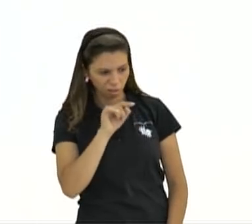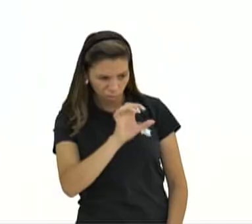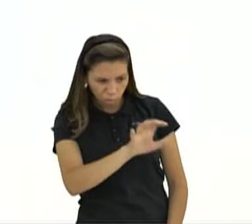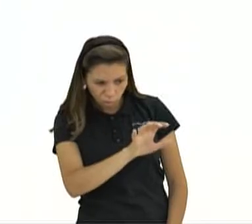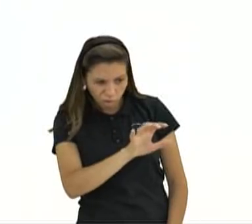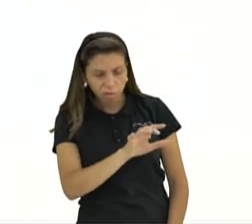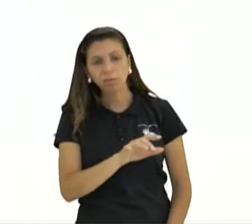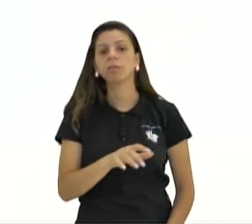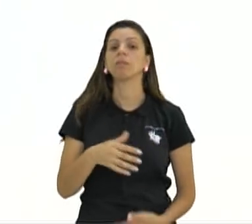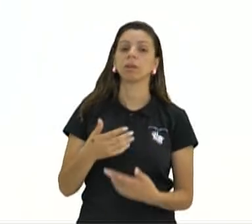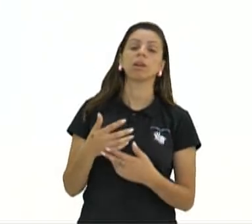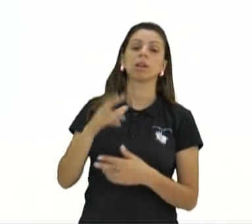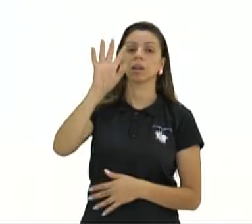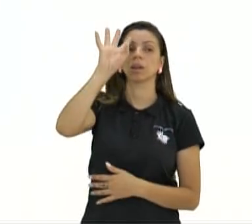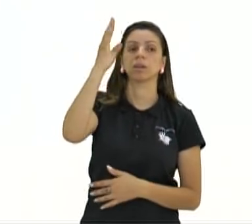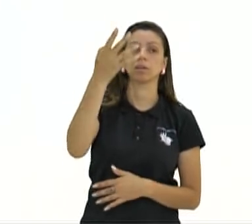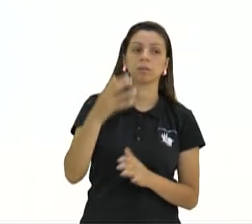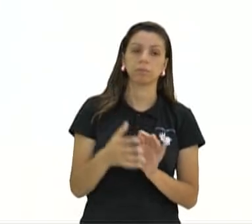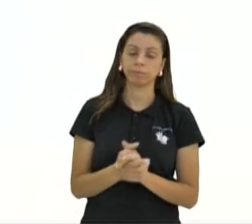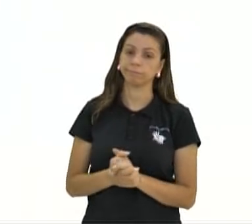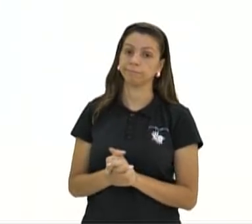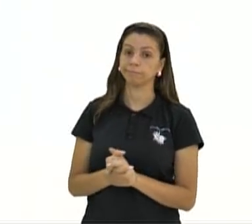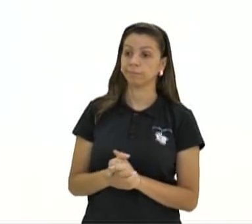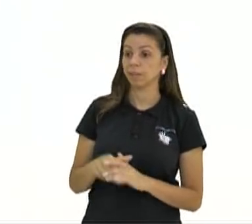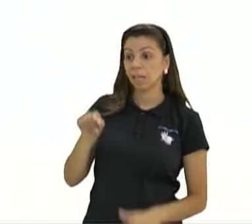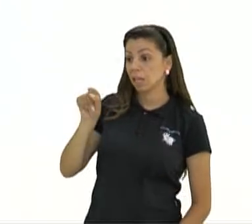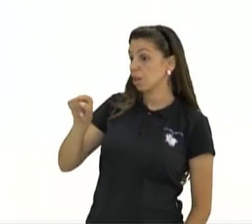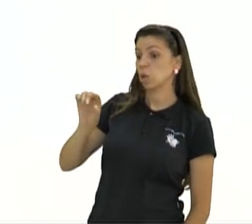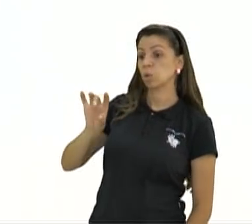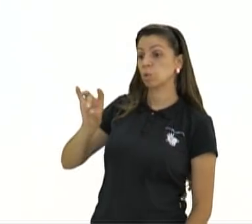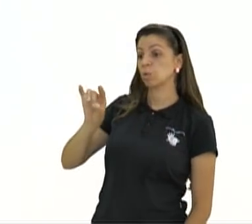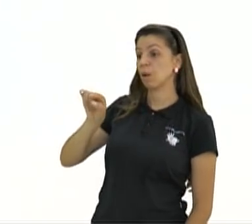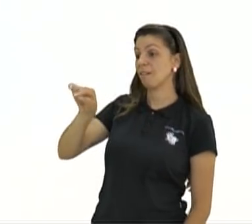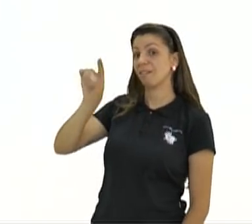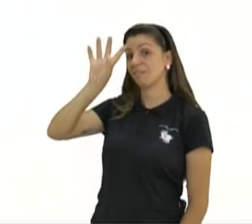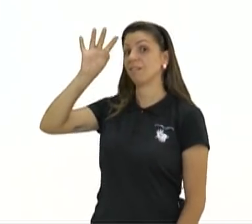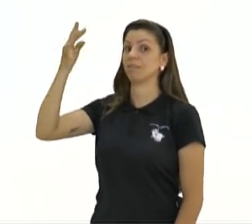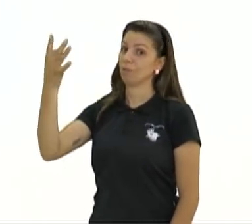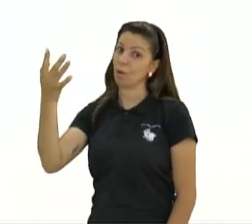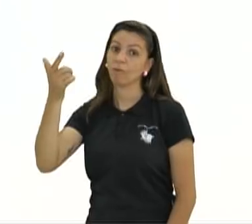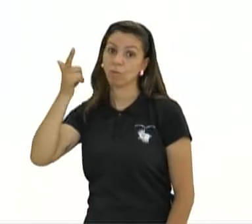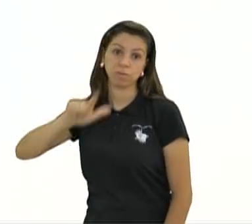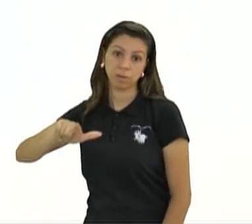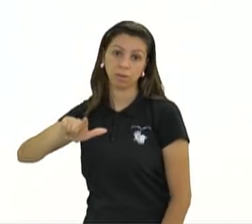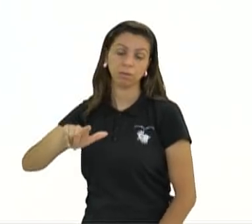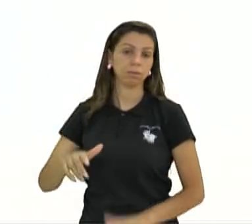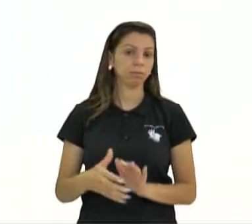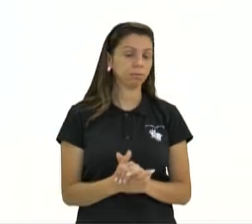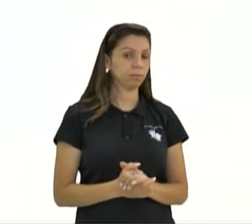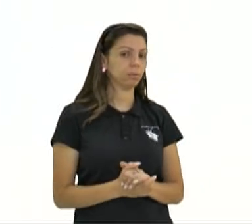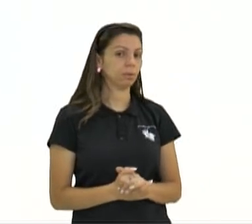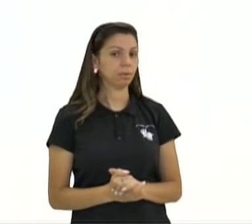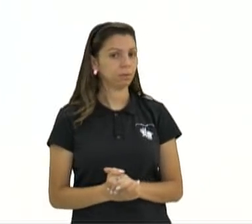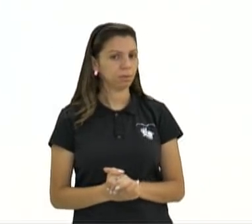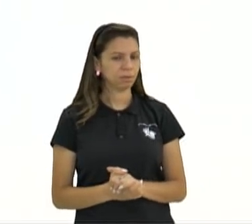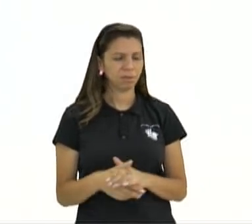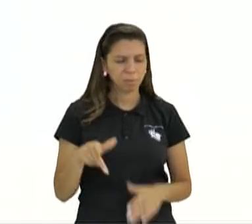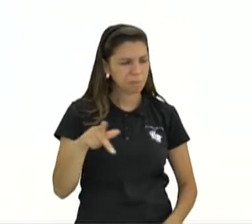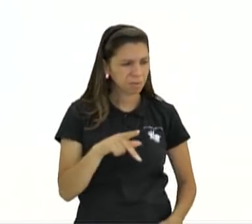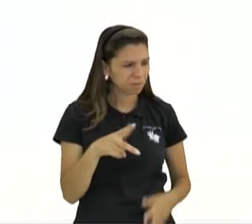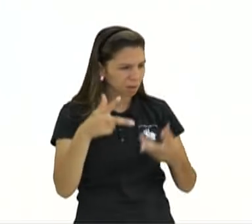outra situação. Isso só ele resolve. Professor, não é a mesma coisa? Claro que não. Olha